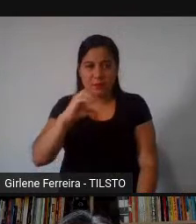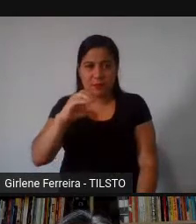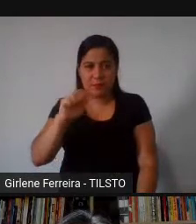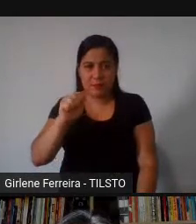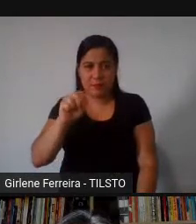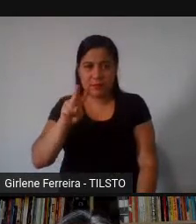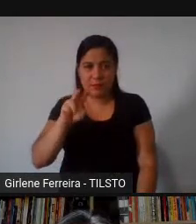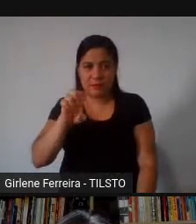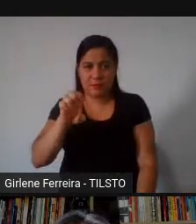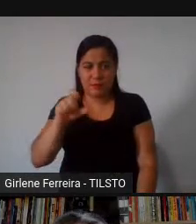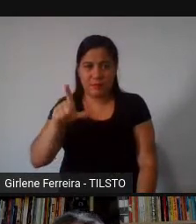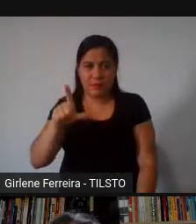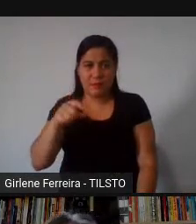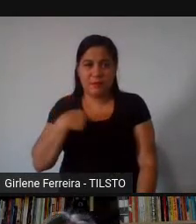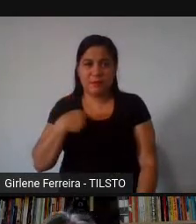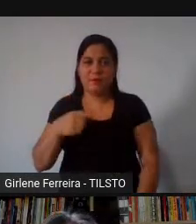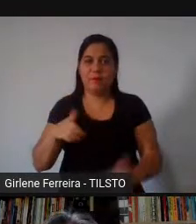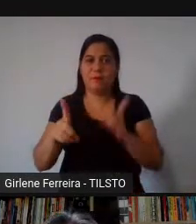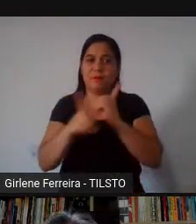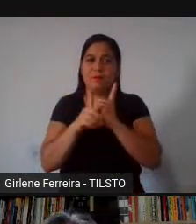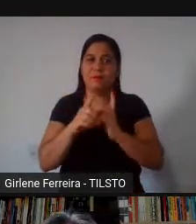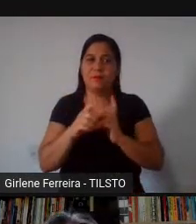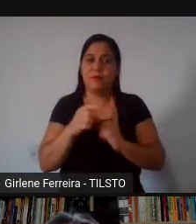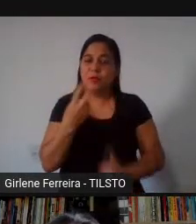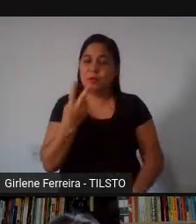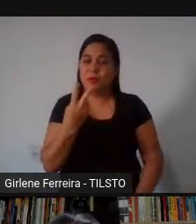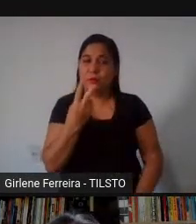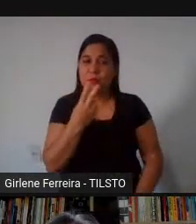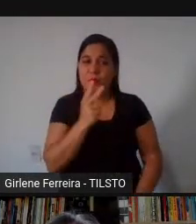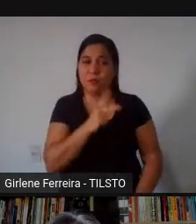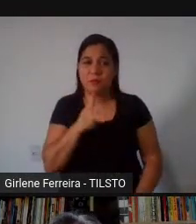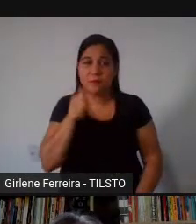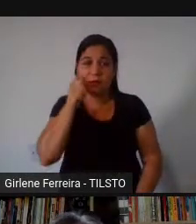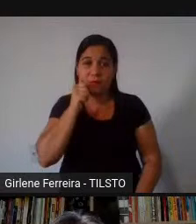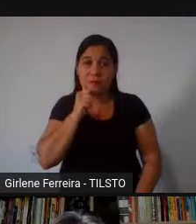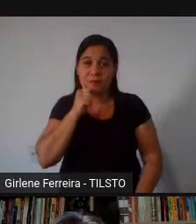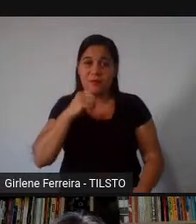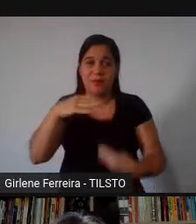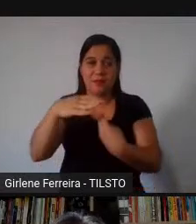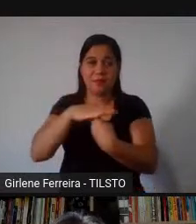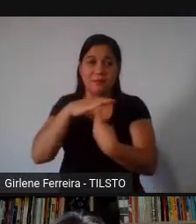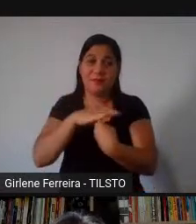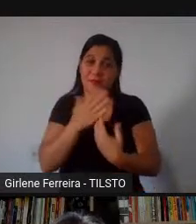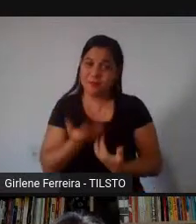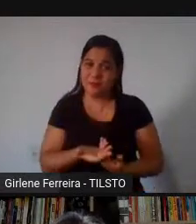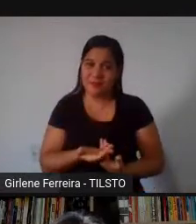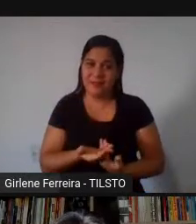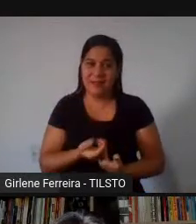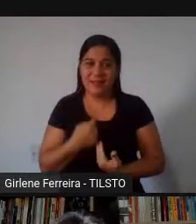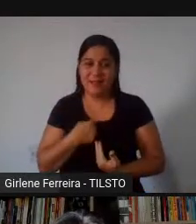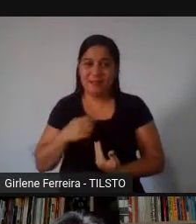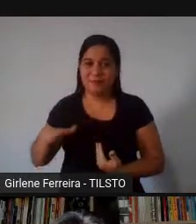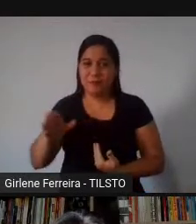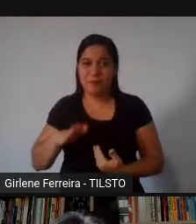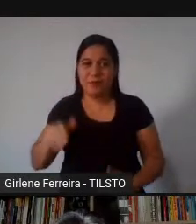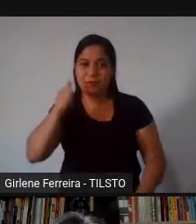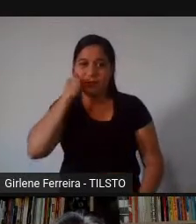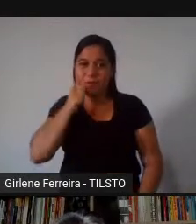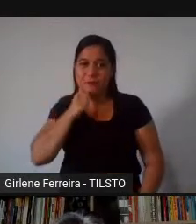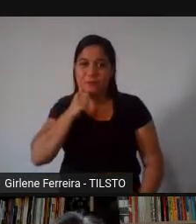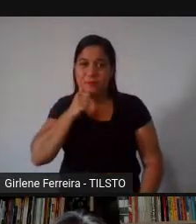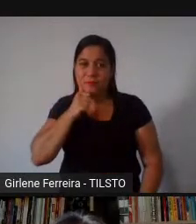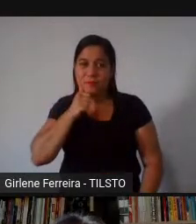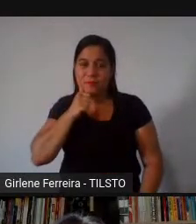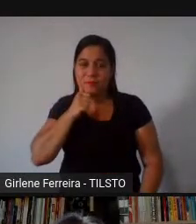professoras, mulheres, né, como orientadoras. Então, assim, eu sempre, felizmente, estive em ambientes onde as mulheres ocupavam posições.